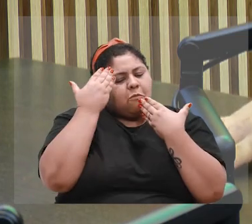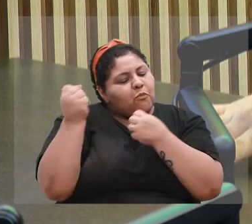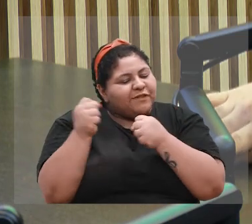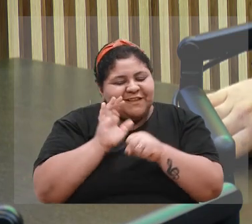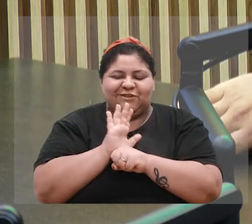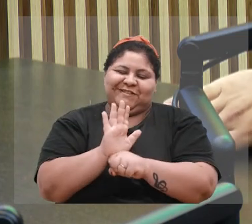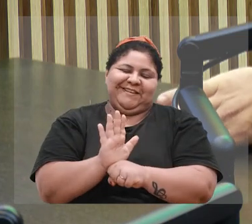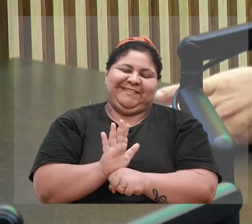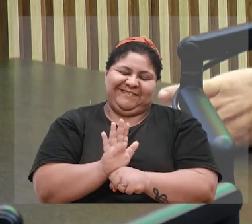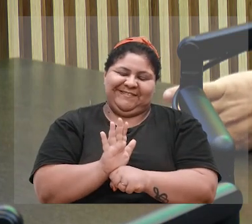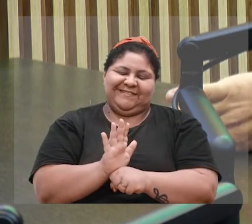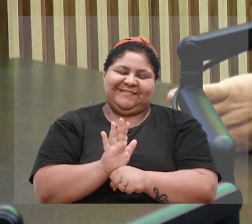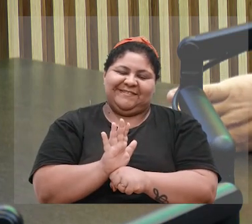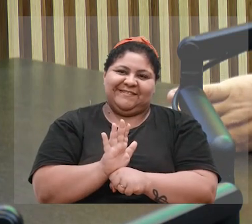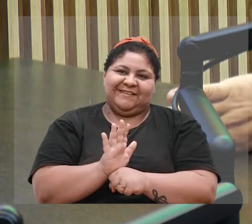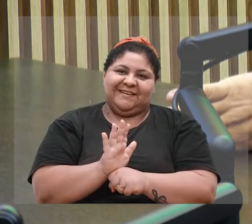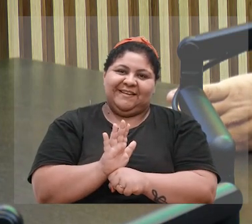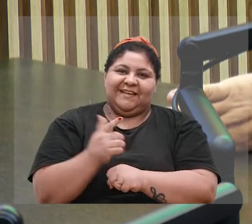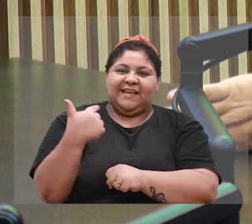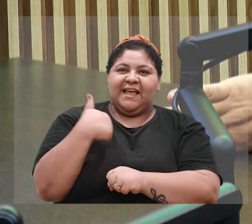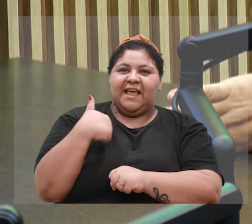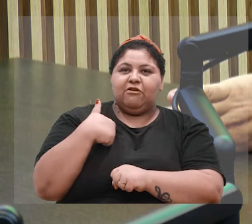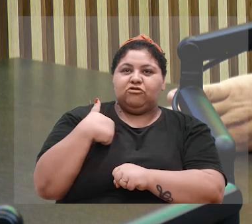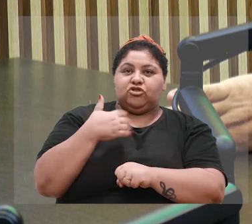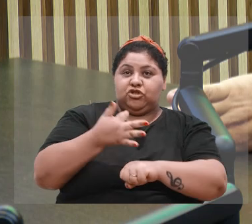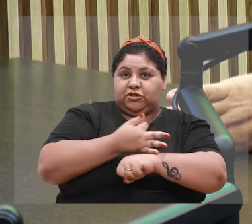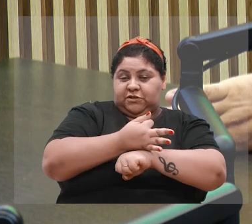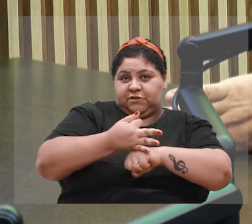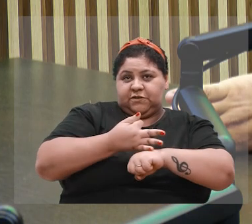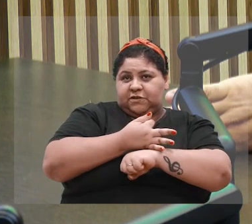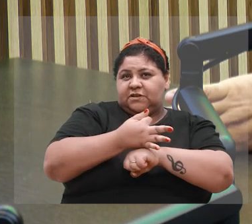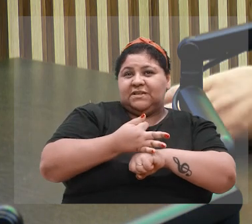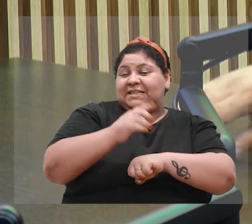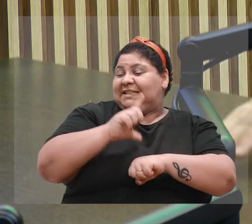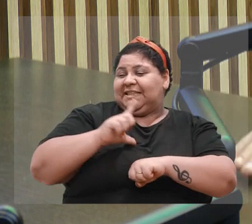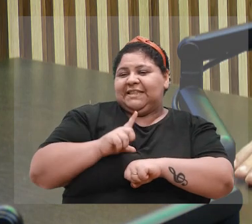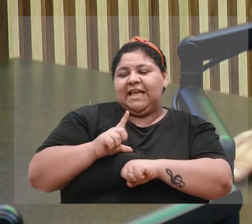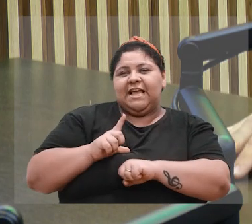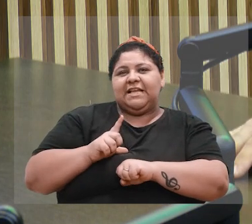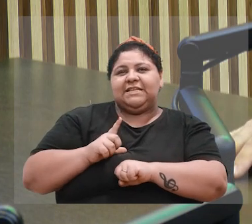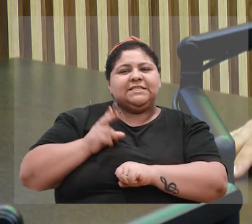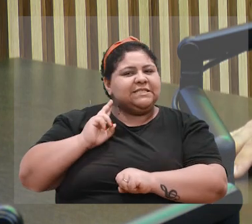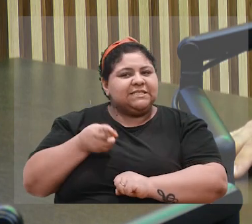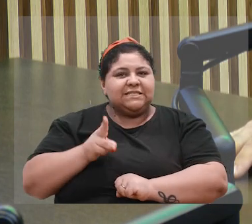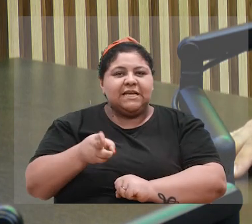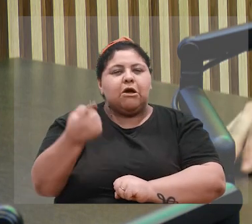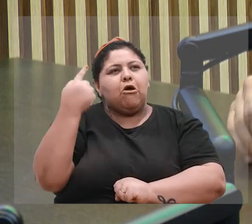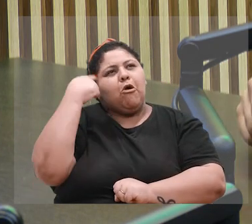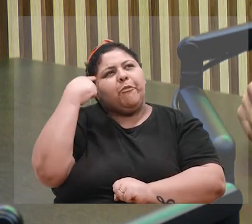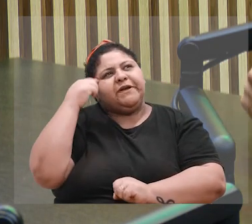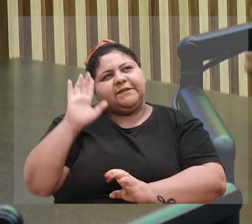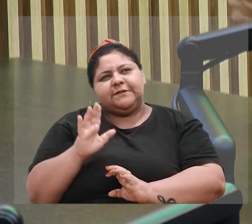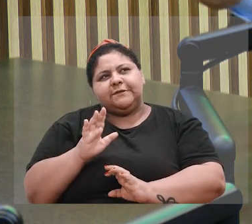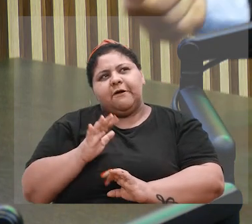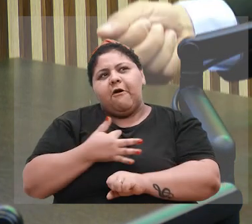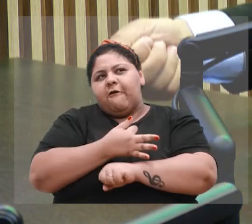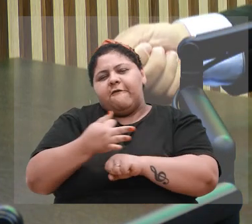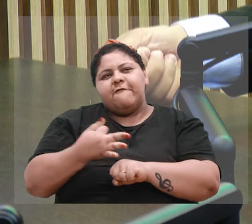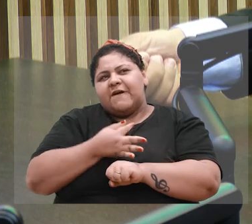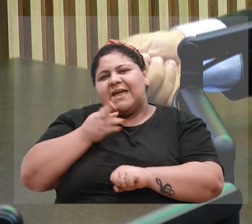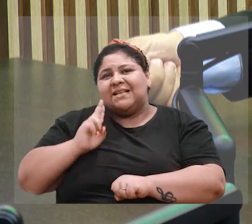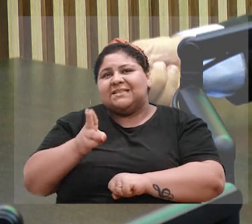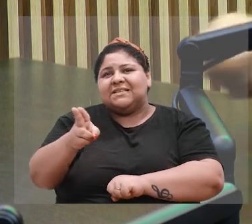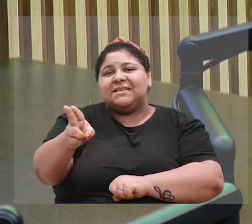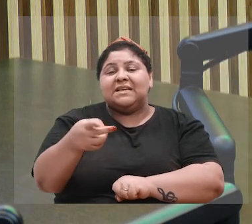peguei as minhas férias, e férias a gente tem todo ano. Foi isso que eu pensei na época. Férias eu tenho todo ano. Mas quando que eu vou poder